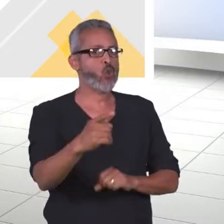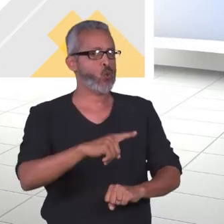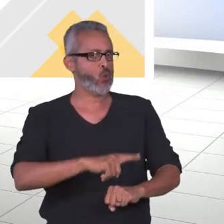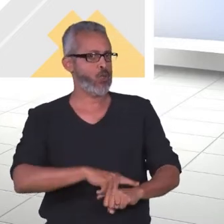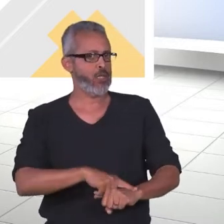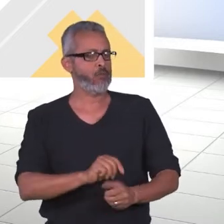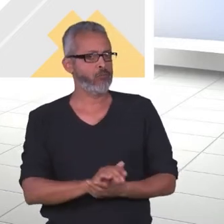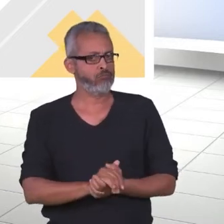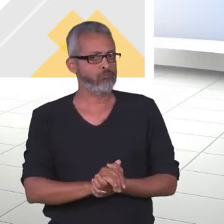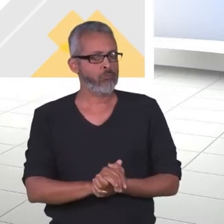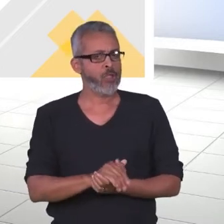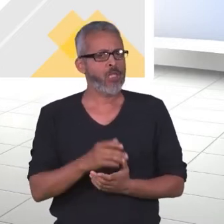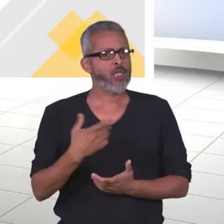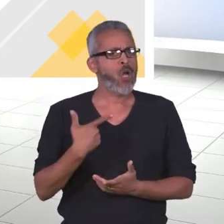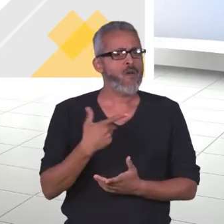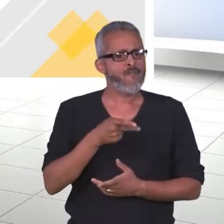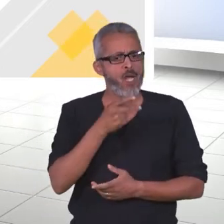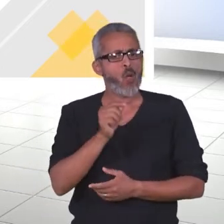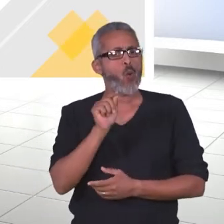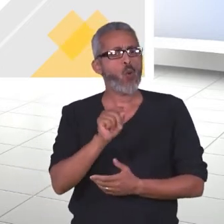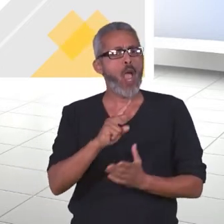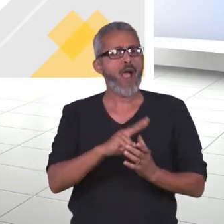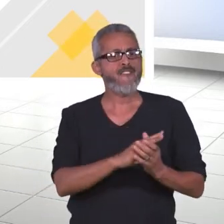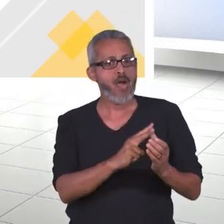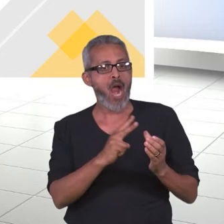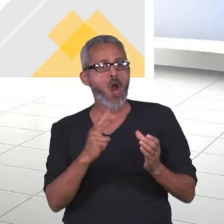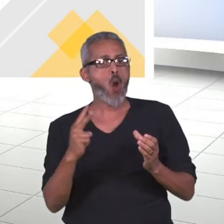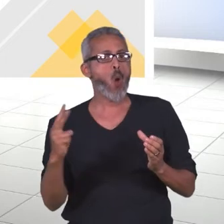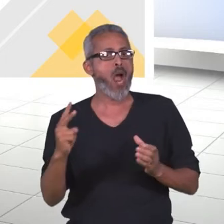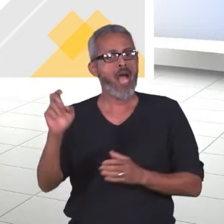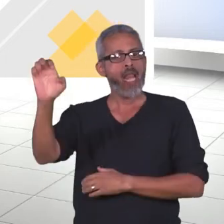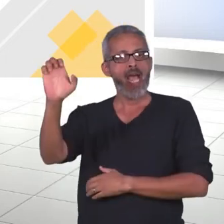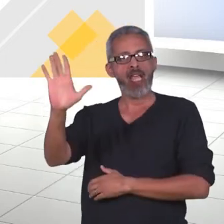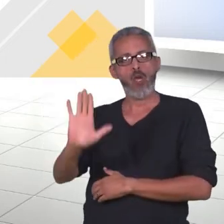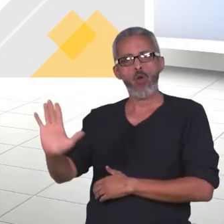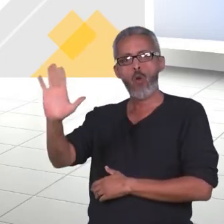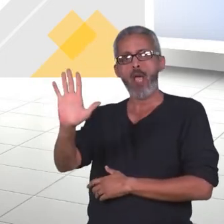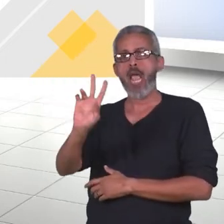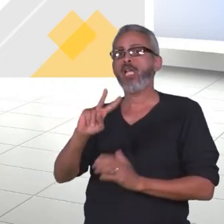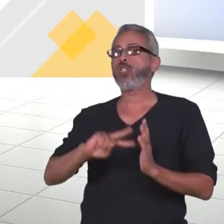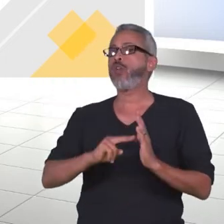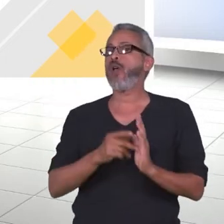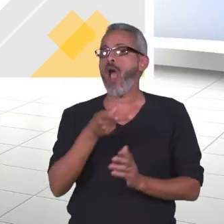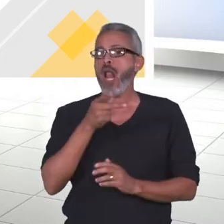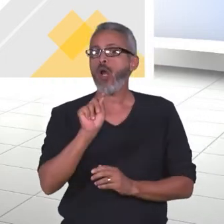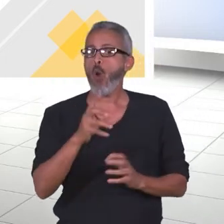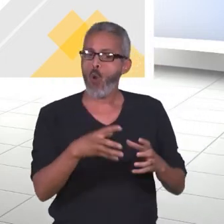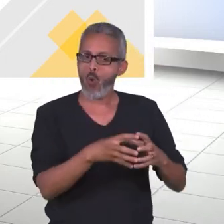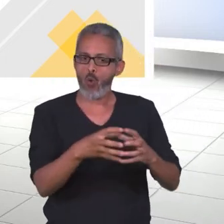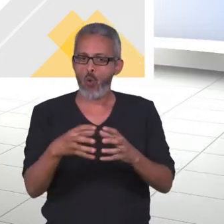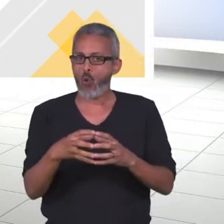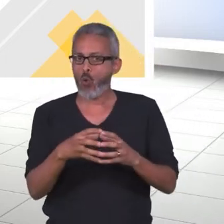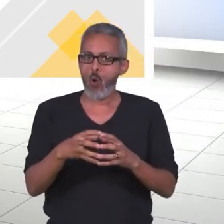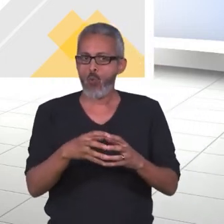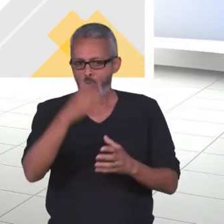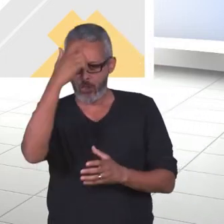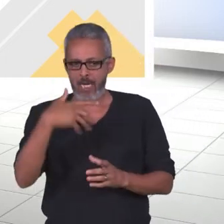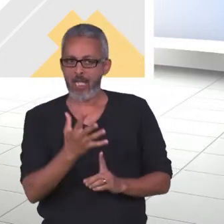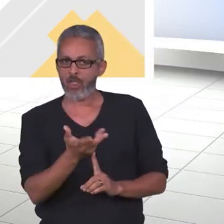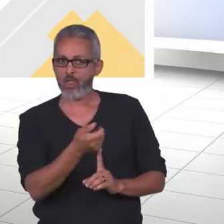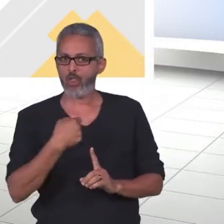seu tempo. Então, quando falamos em vanguardas europeias, significa dizer que um grupo de